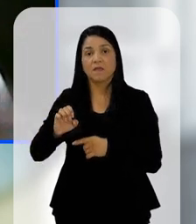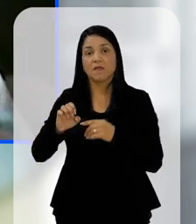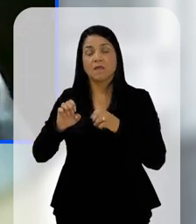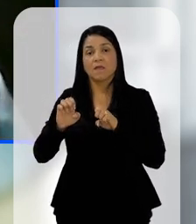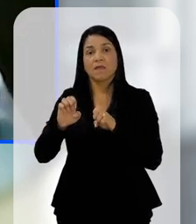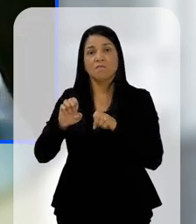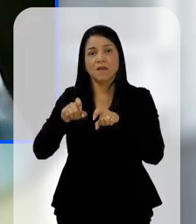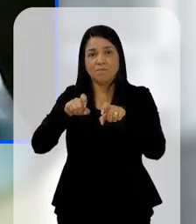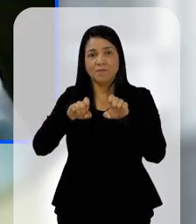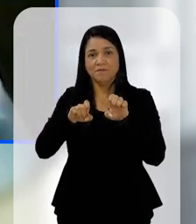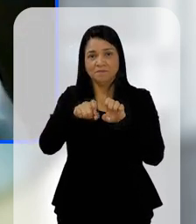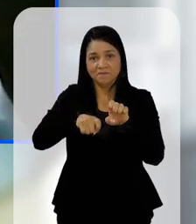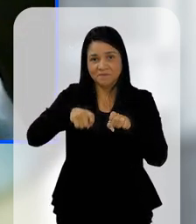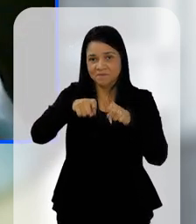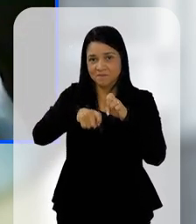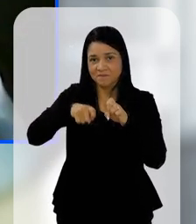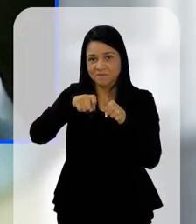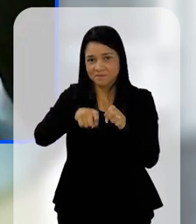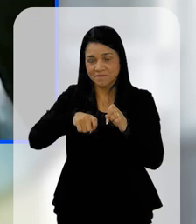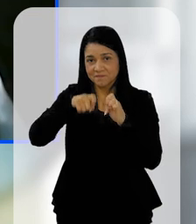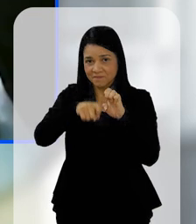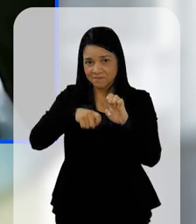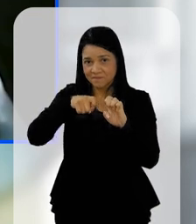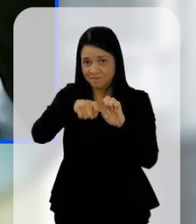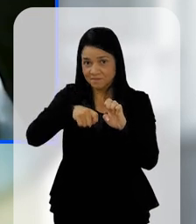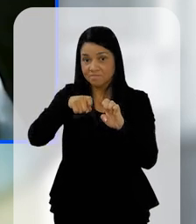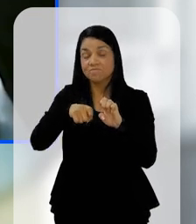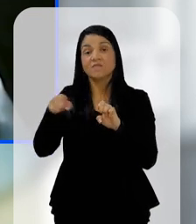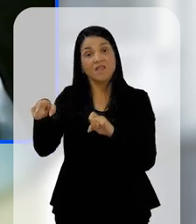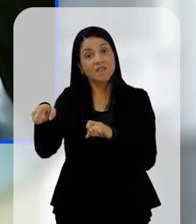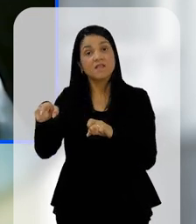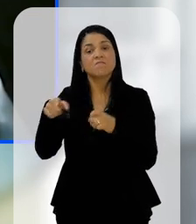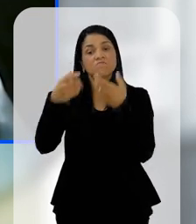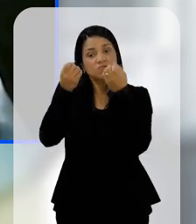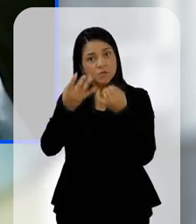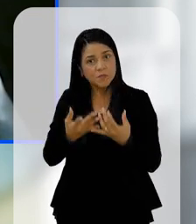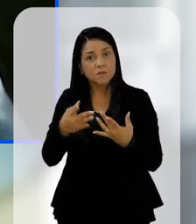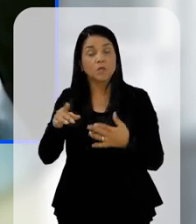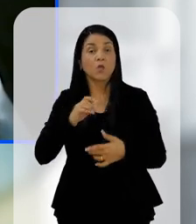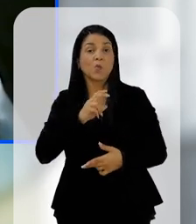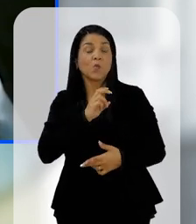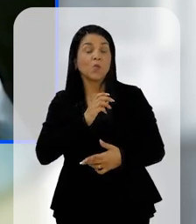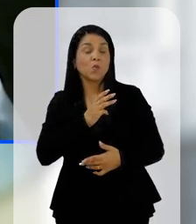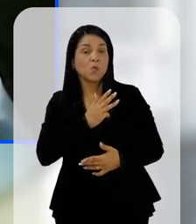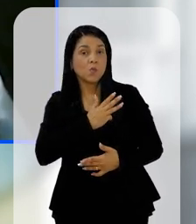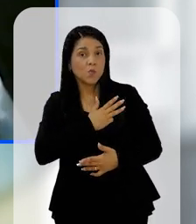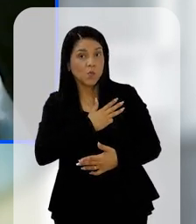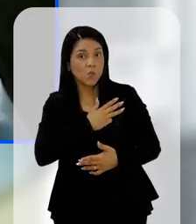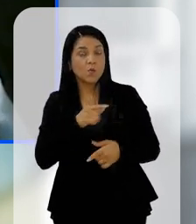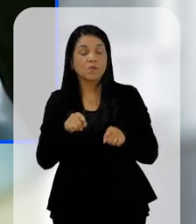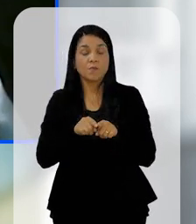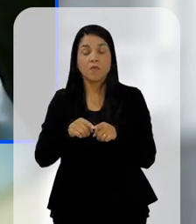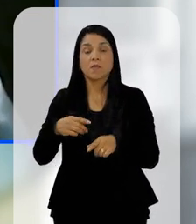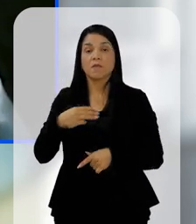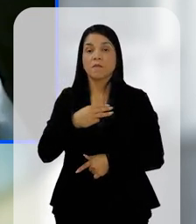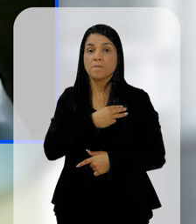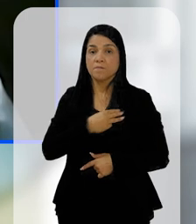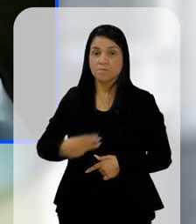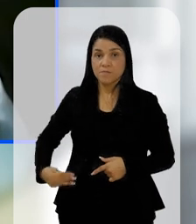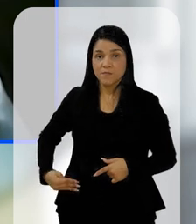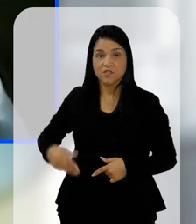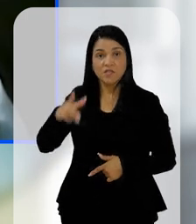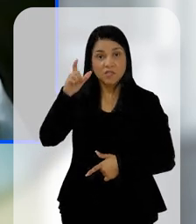fomos virando até que finalmente o presidente Lula ficou convencido. Ministra Dilma, na época